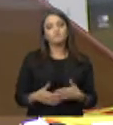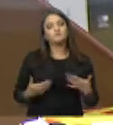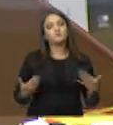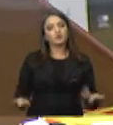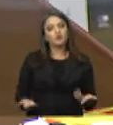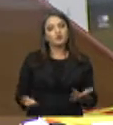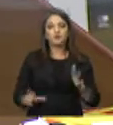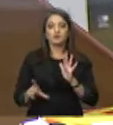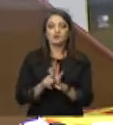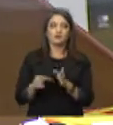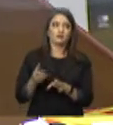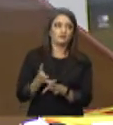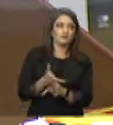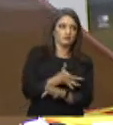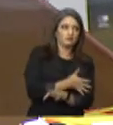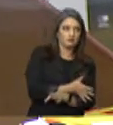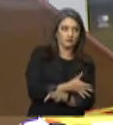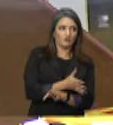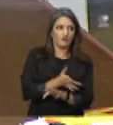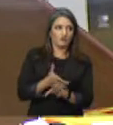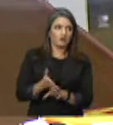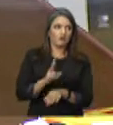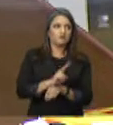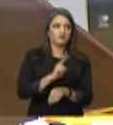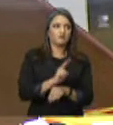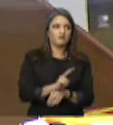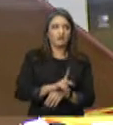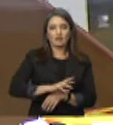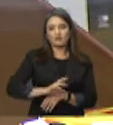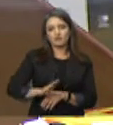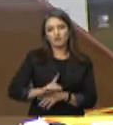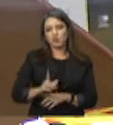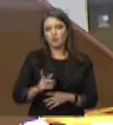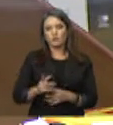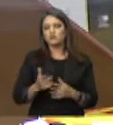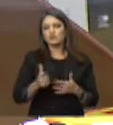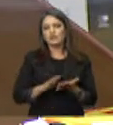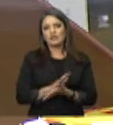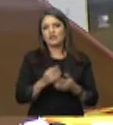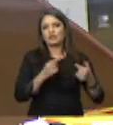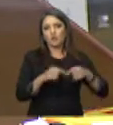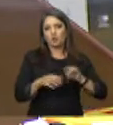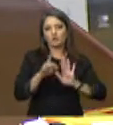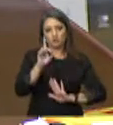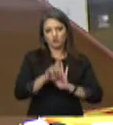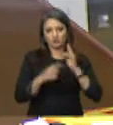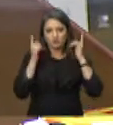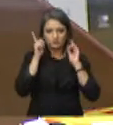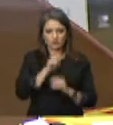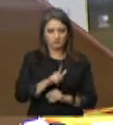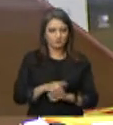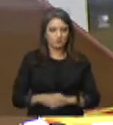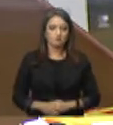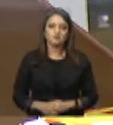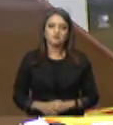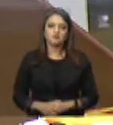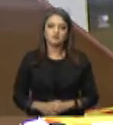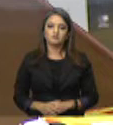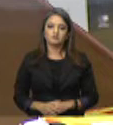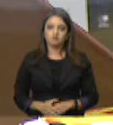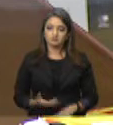outras palavras a retroatividade da Lei 14230 não tem aptidão para atingirem um direito adquirido ato jurídico perfeito